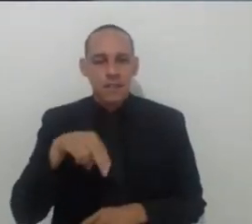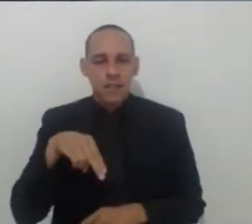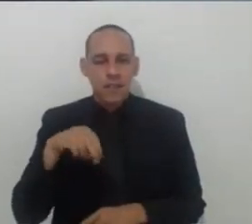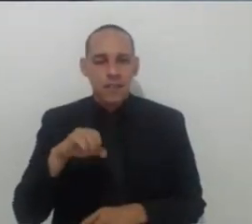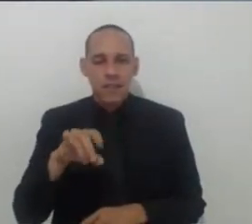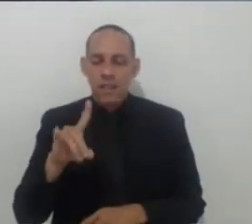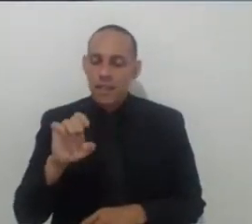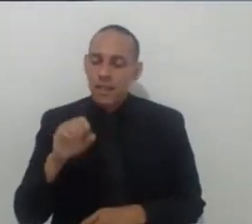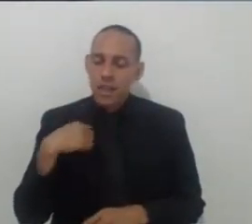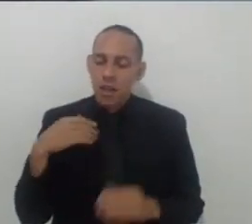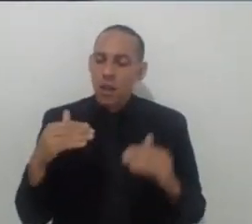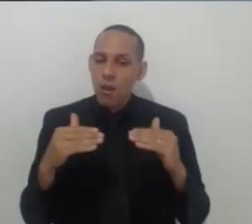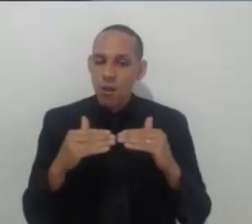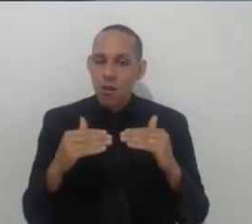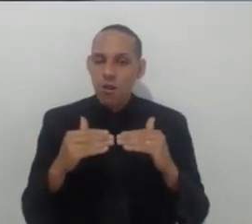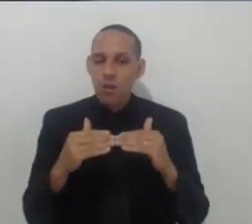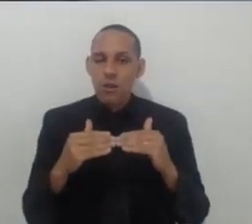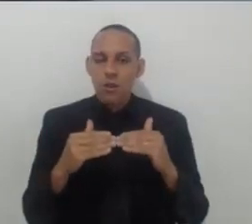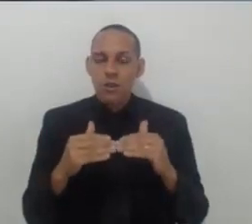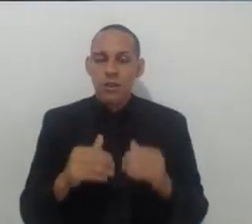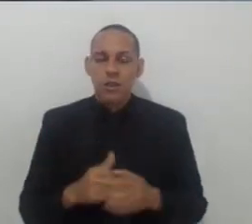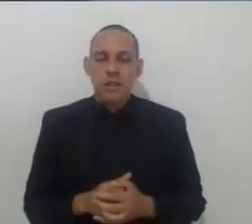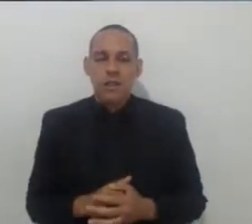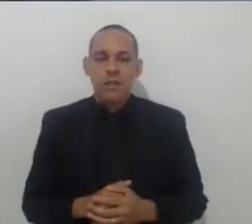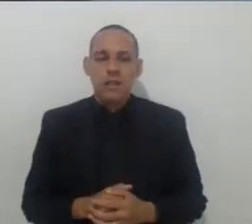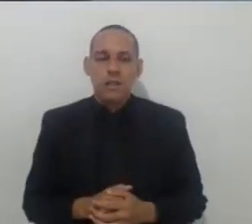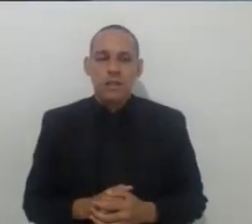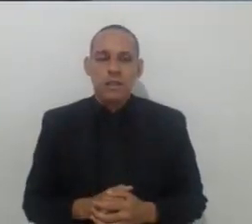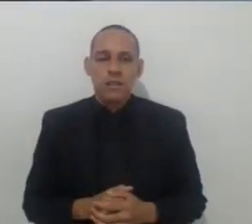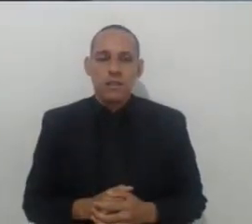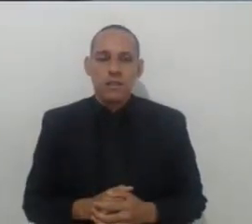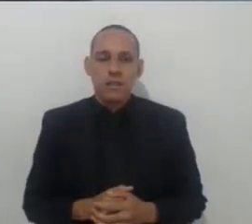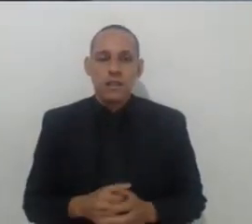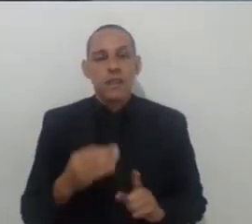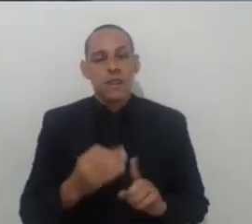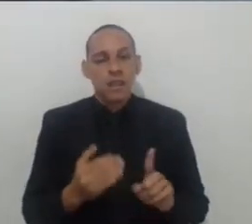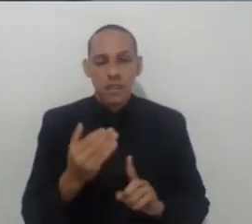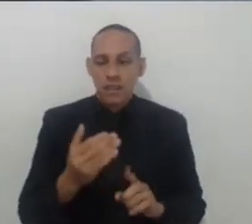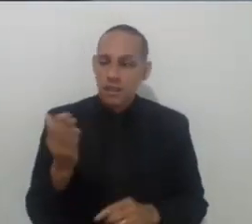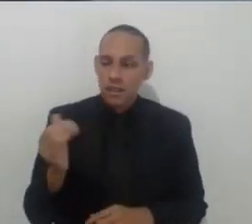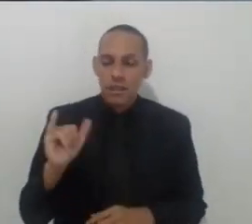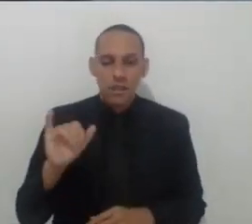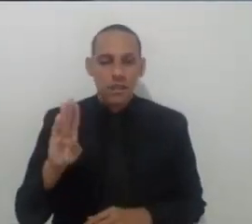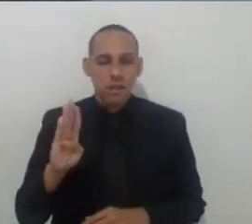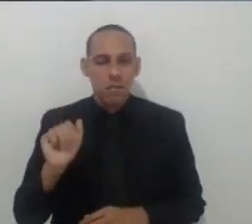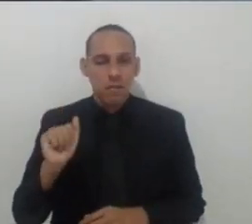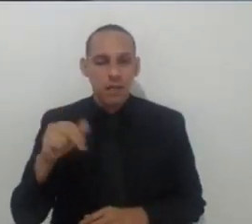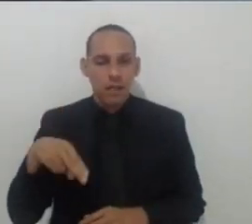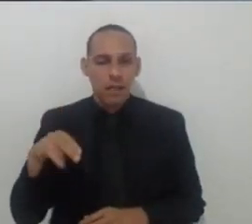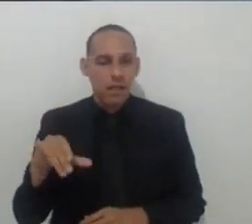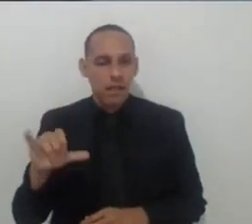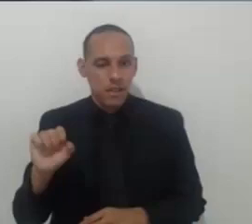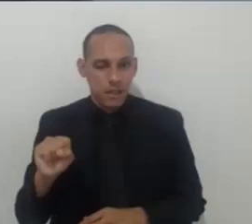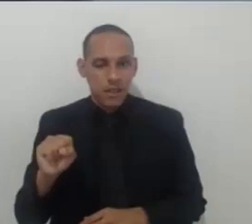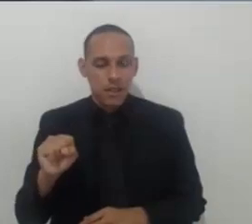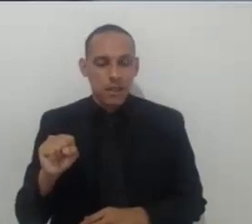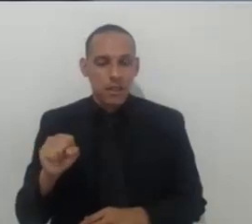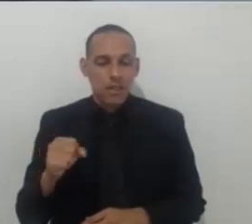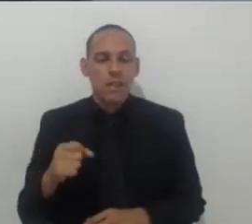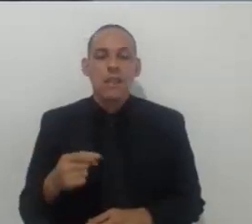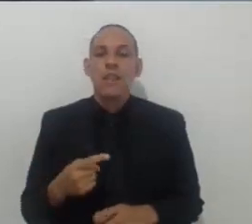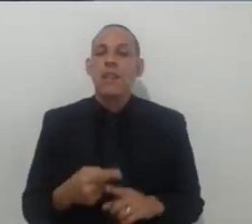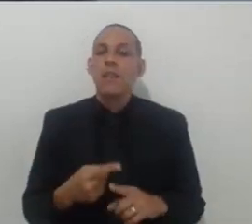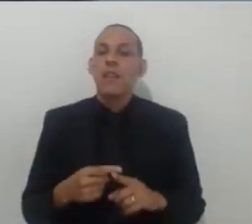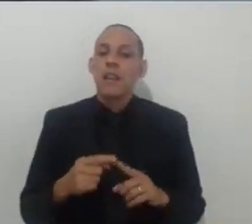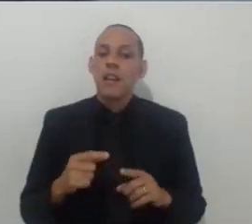com as palavras do desembargador Ibanez, tendo em vista a natureza da ação. Eu acho que matéria